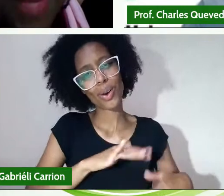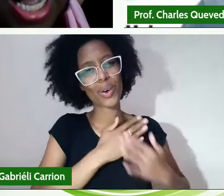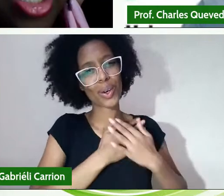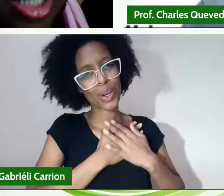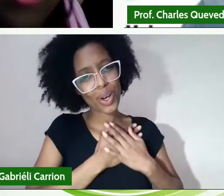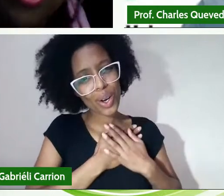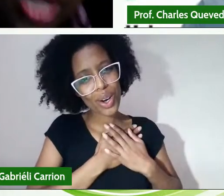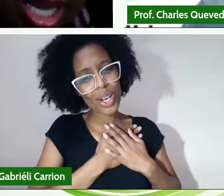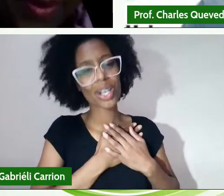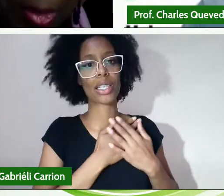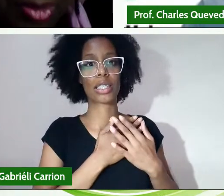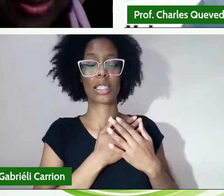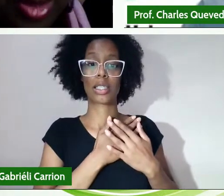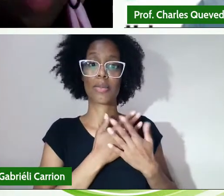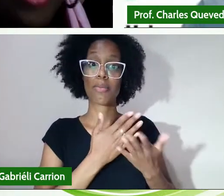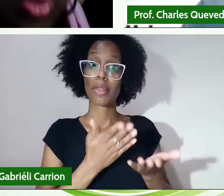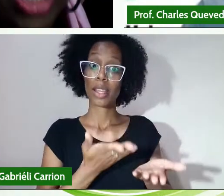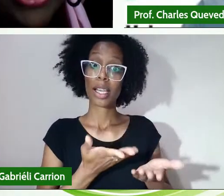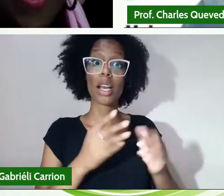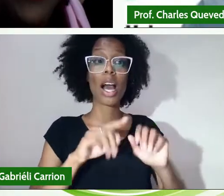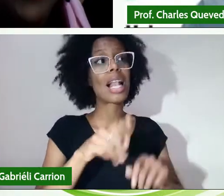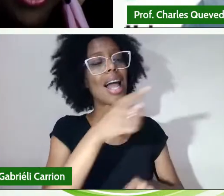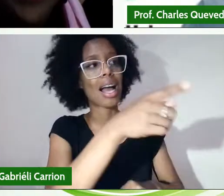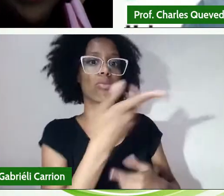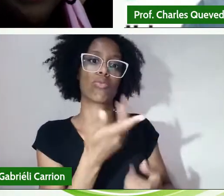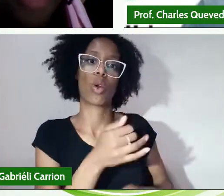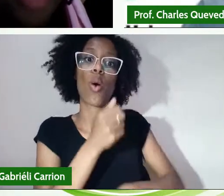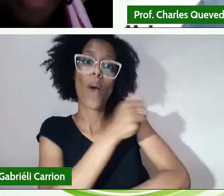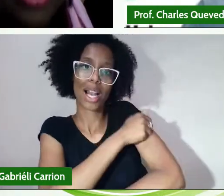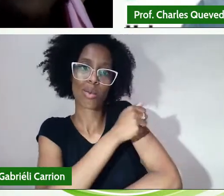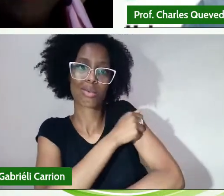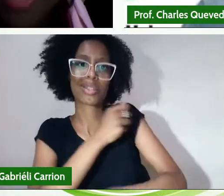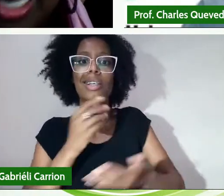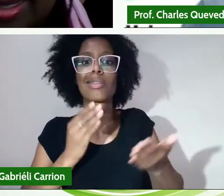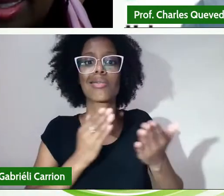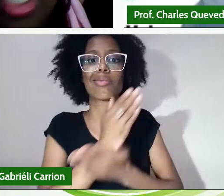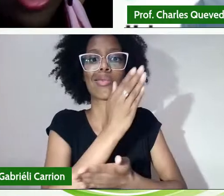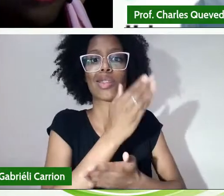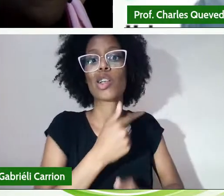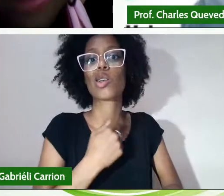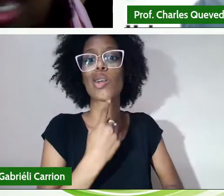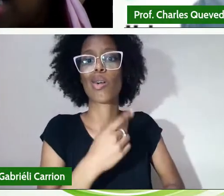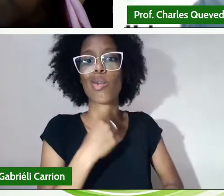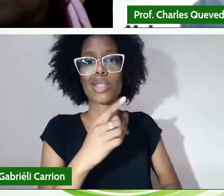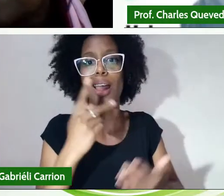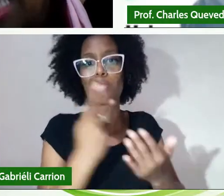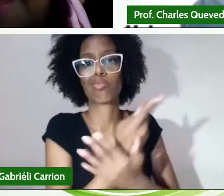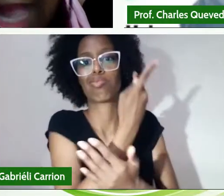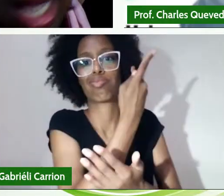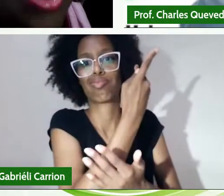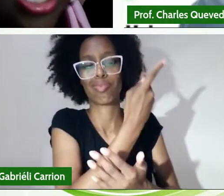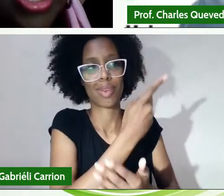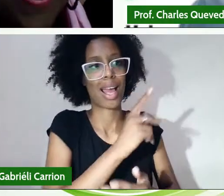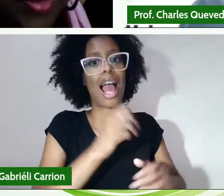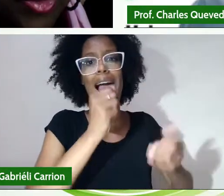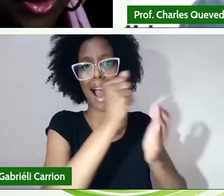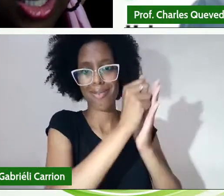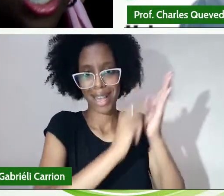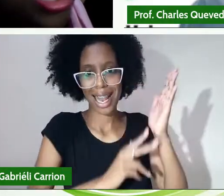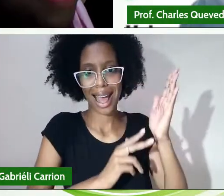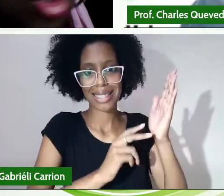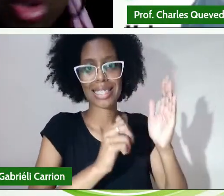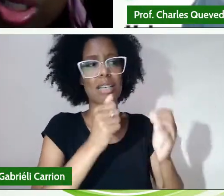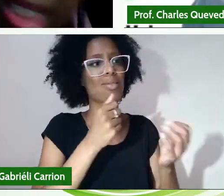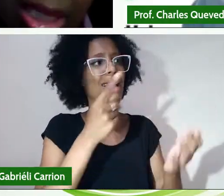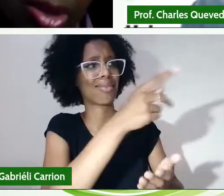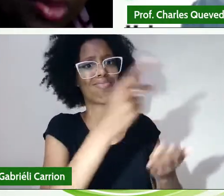maneira empática, uma aluna reprovou, eu tenho uma aluna que reprovou. Tá? Fiz uma avaliação, tal, trabalhos, e ela reprovou.